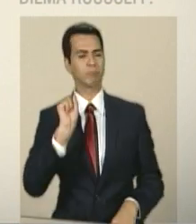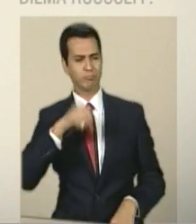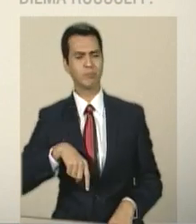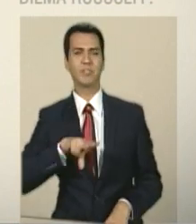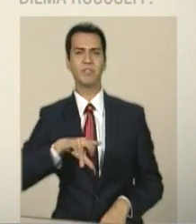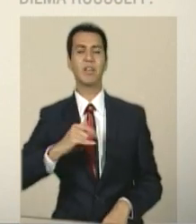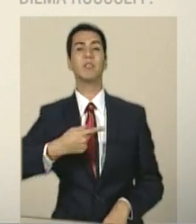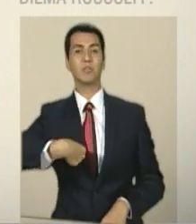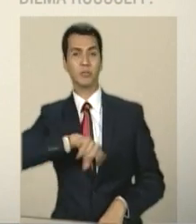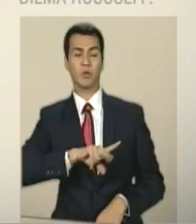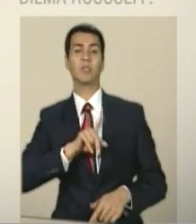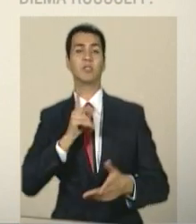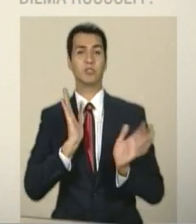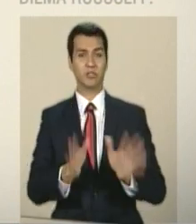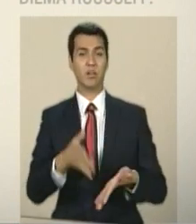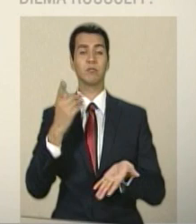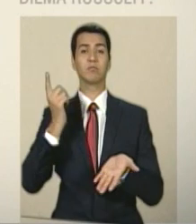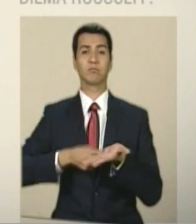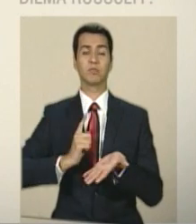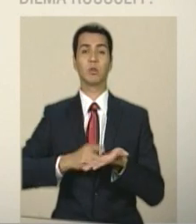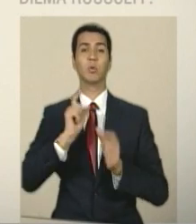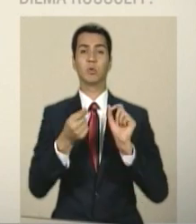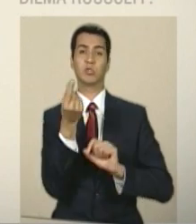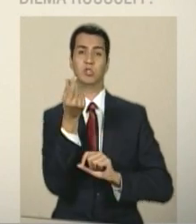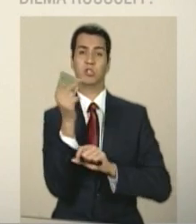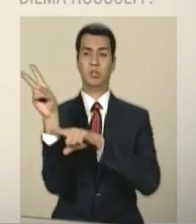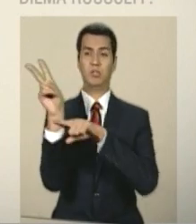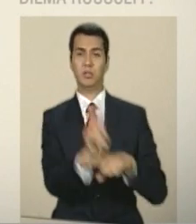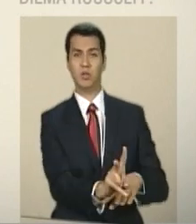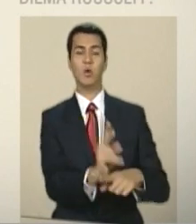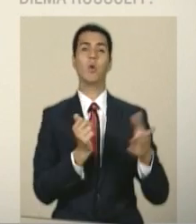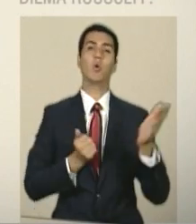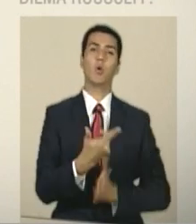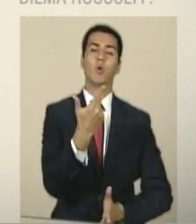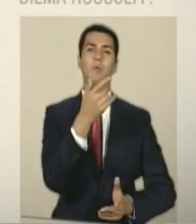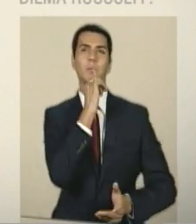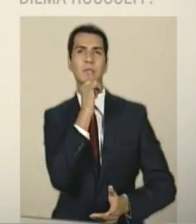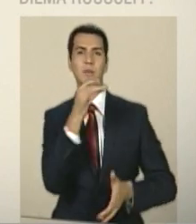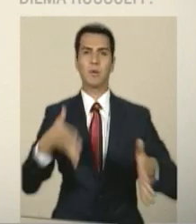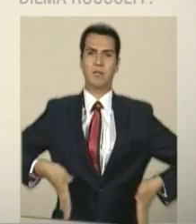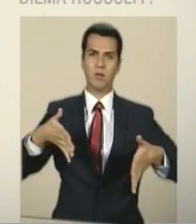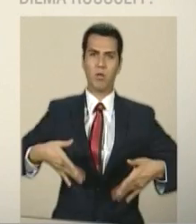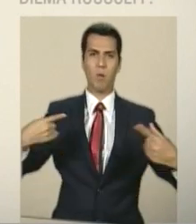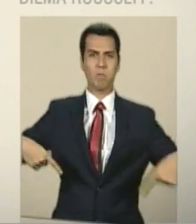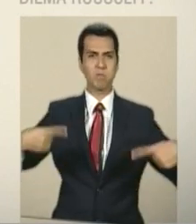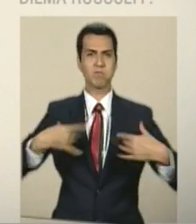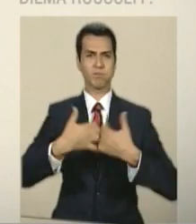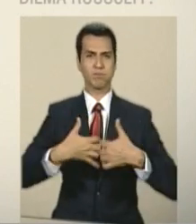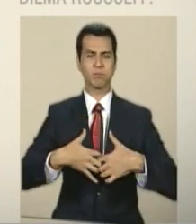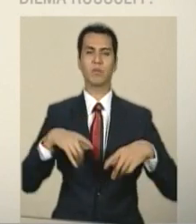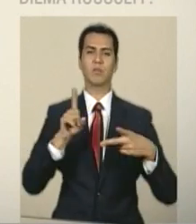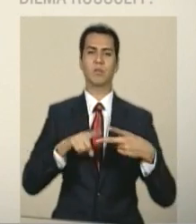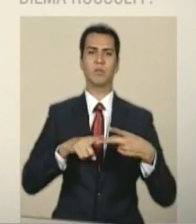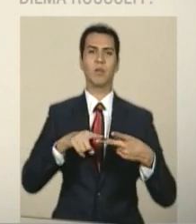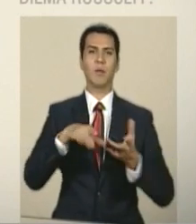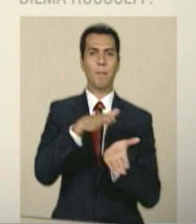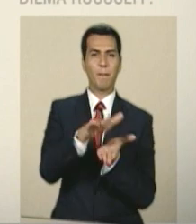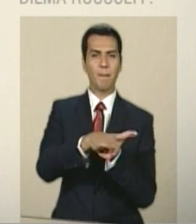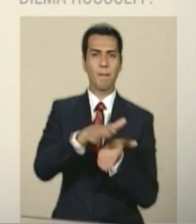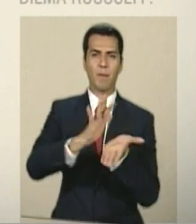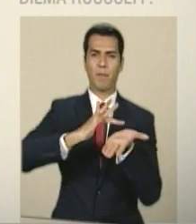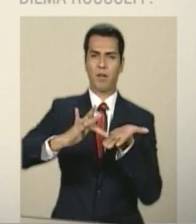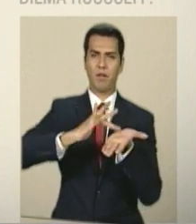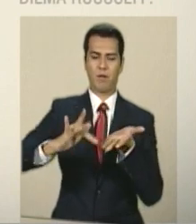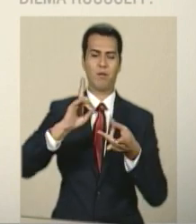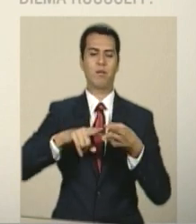crédito para compra de equipamentos como as cadeiras de roda motorizadas as impressoras briley e as